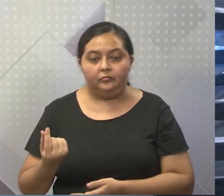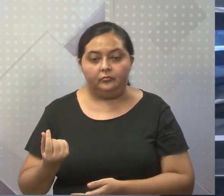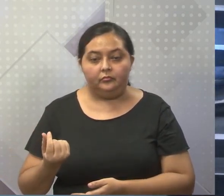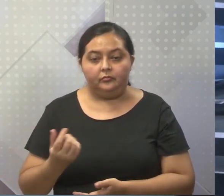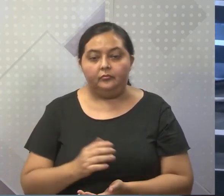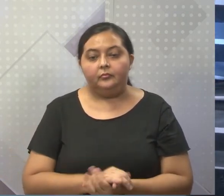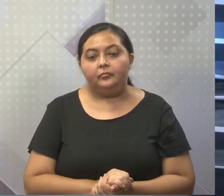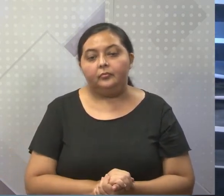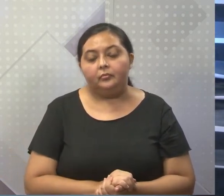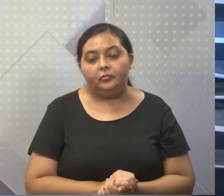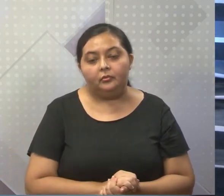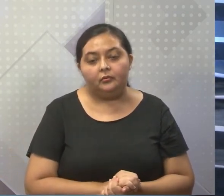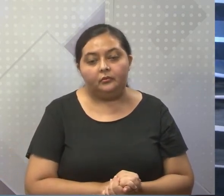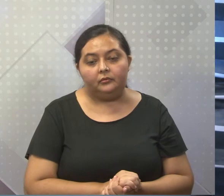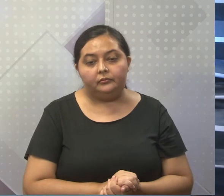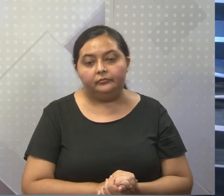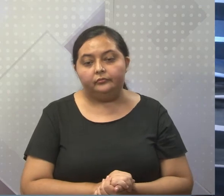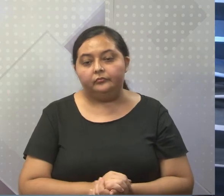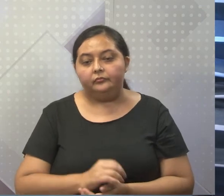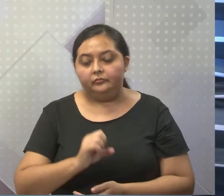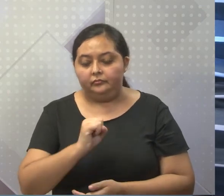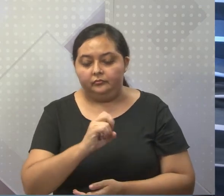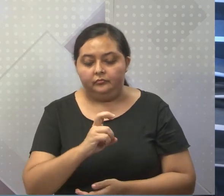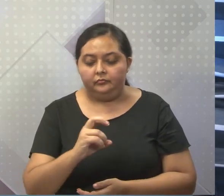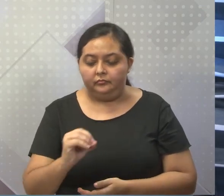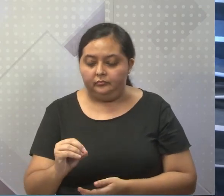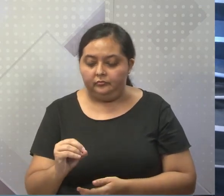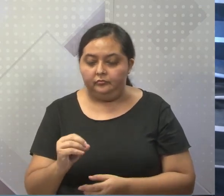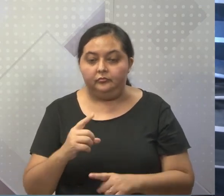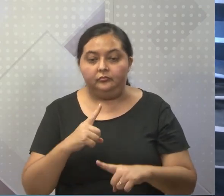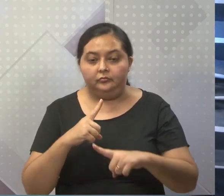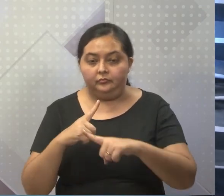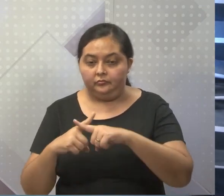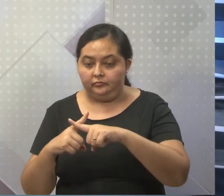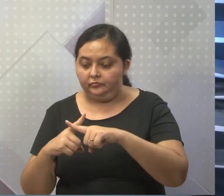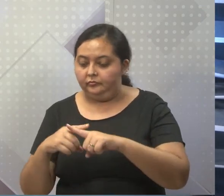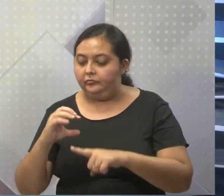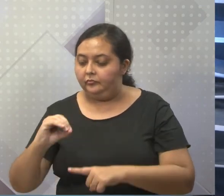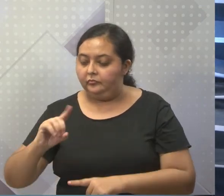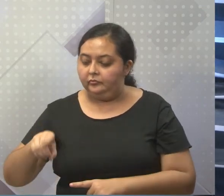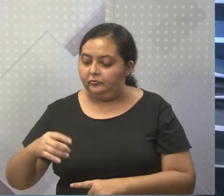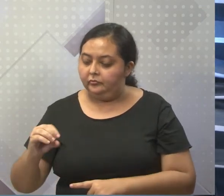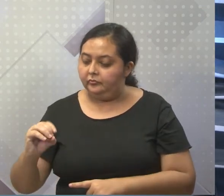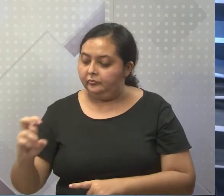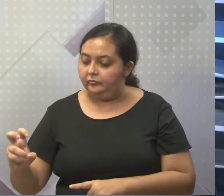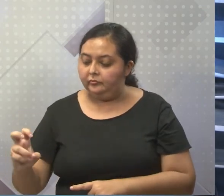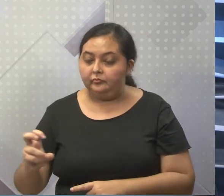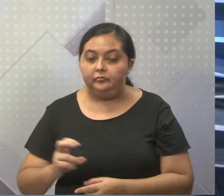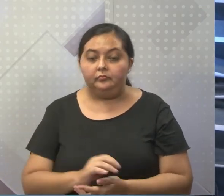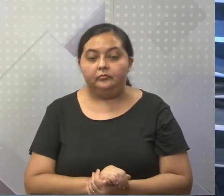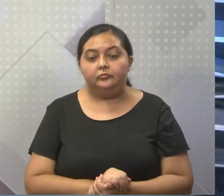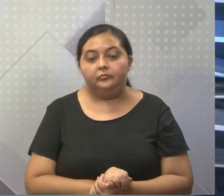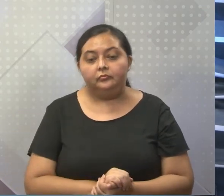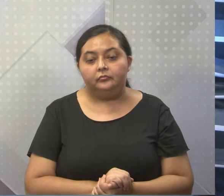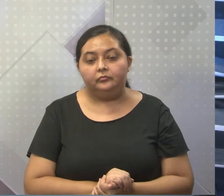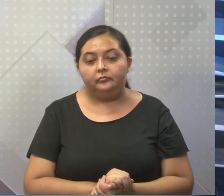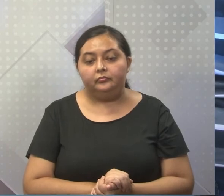Pode fazer separado aqui embaixo, ó. 850 multiplicado por